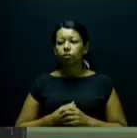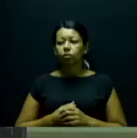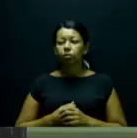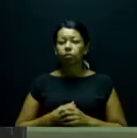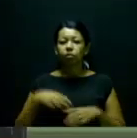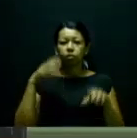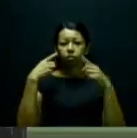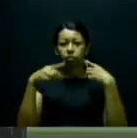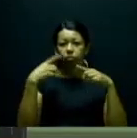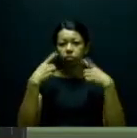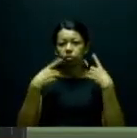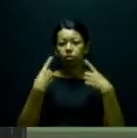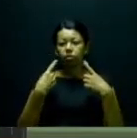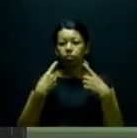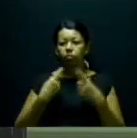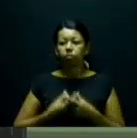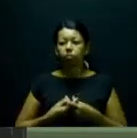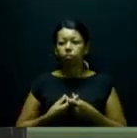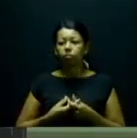Em discussão.